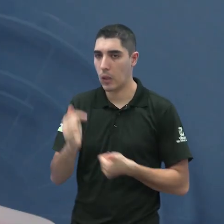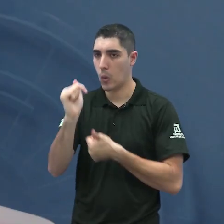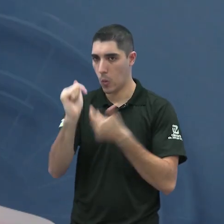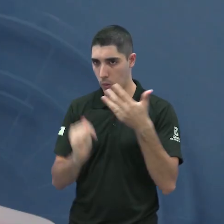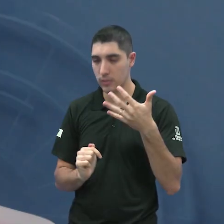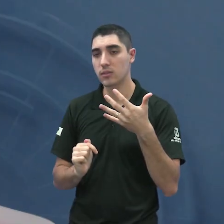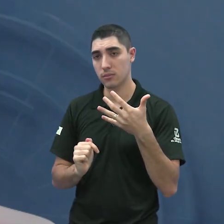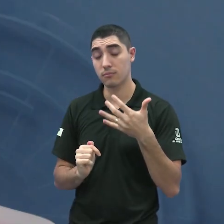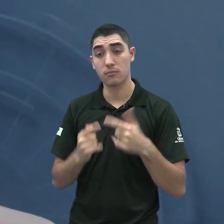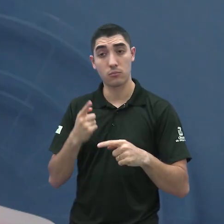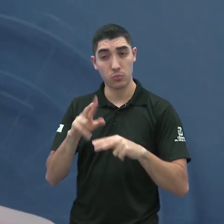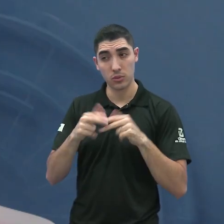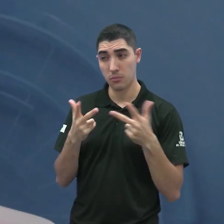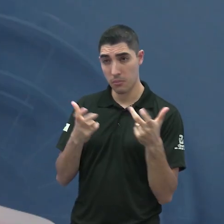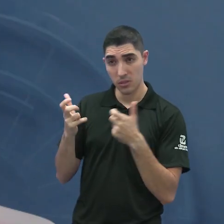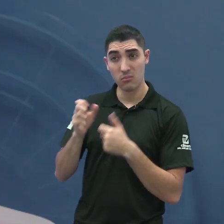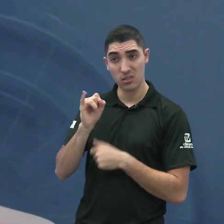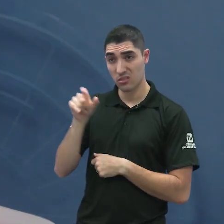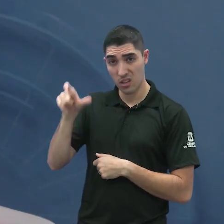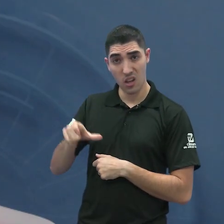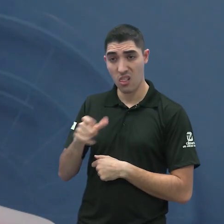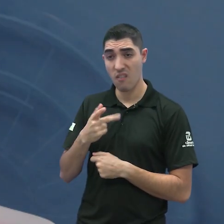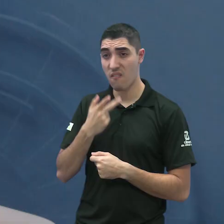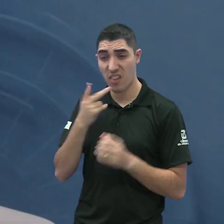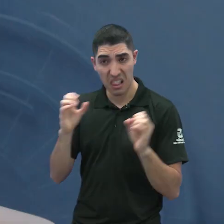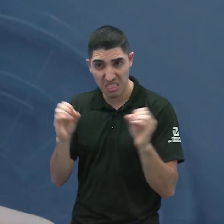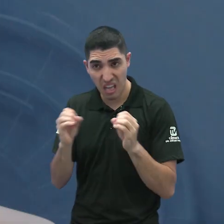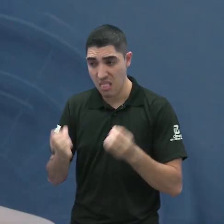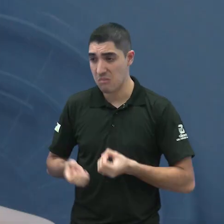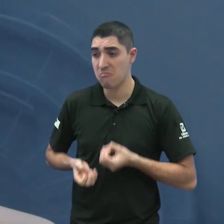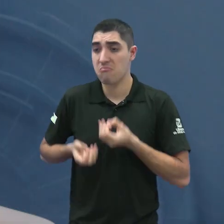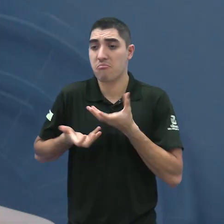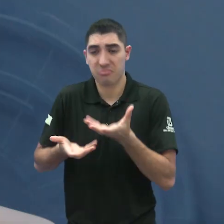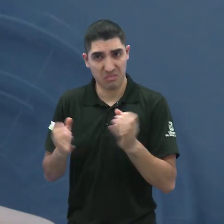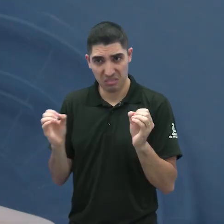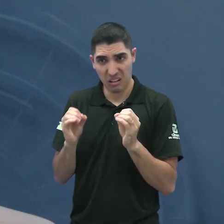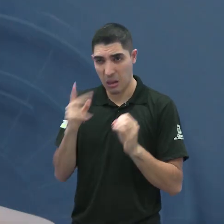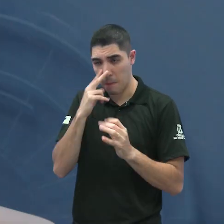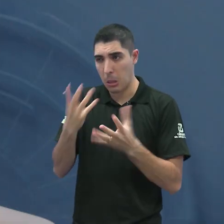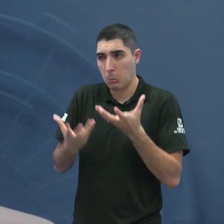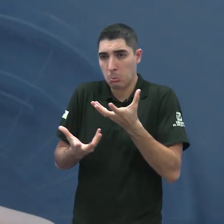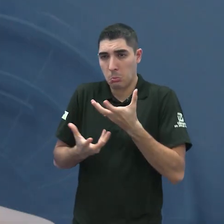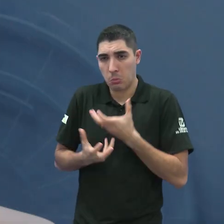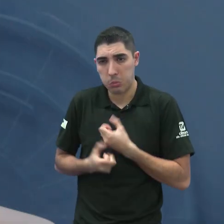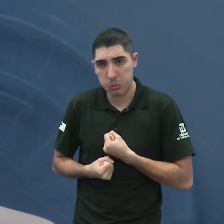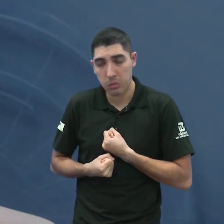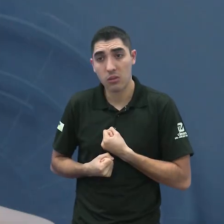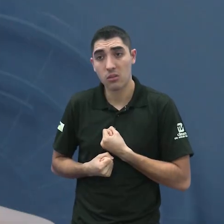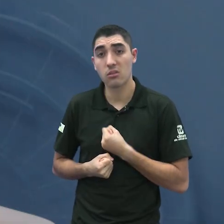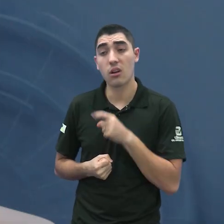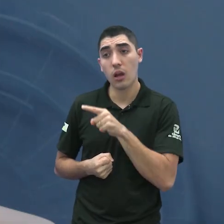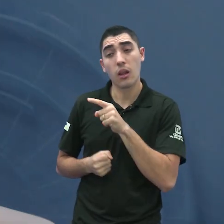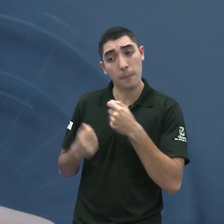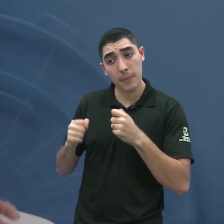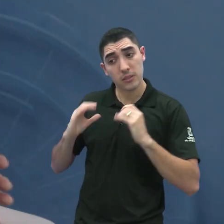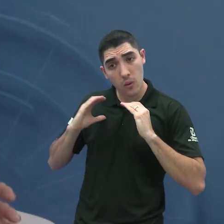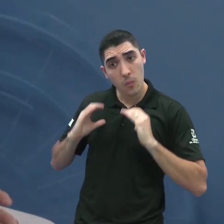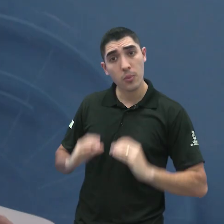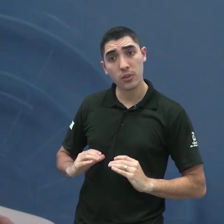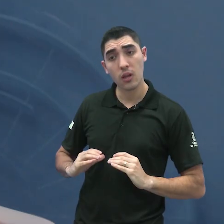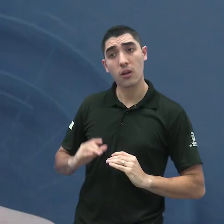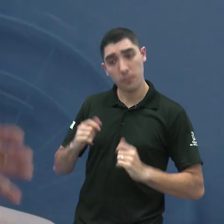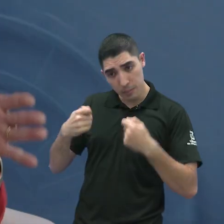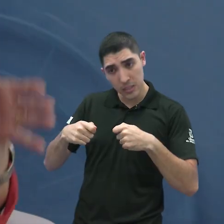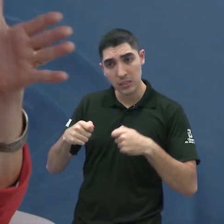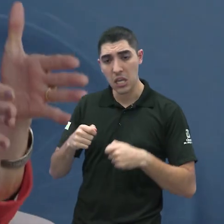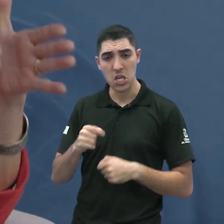que é o que a gente observa, o quanto que não falar, o quanto que reprimir, colocar os homens nas caixinhas ali de